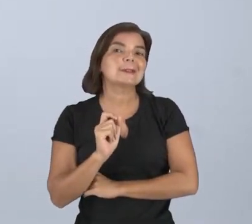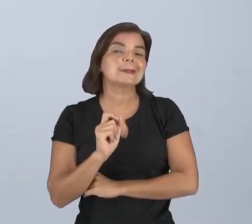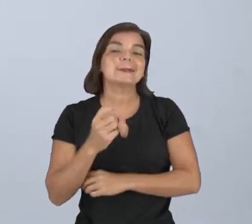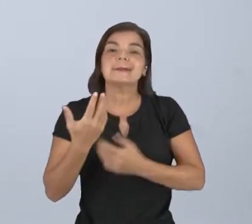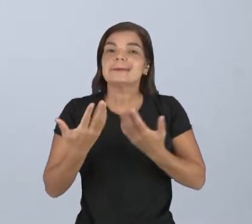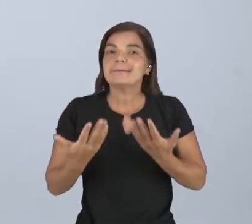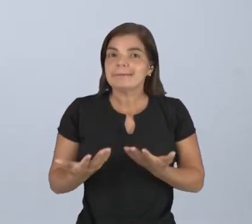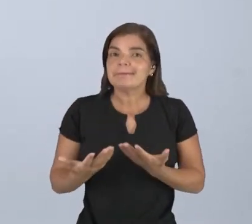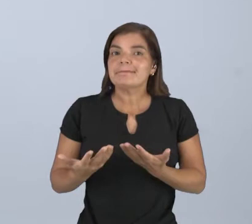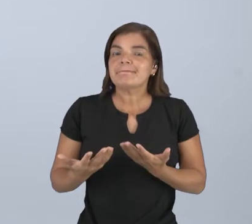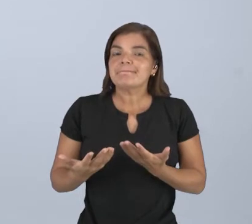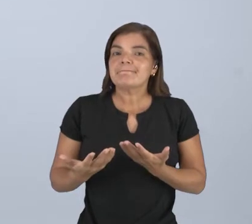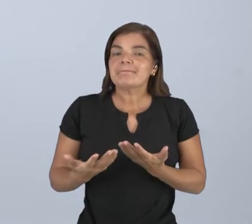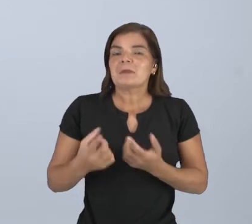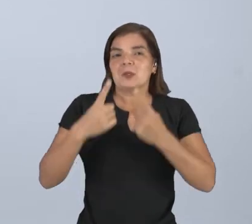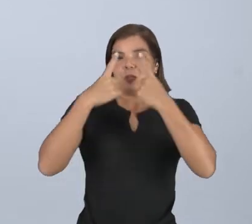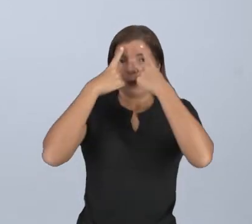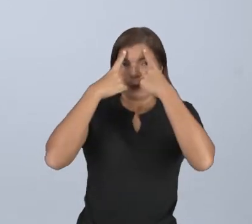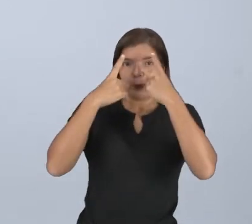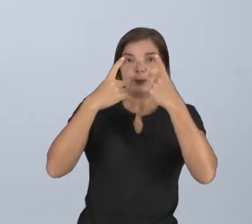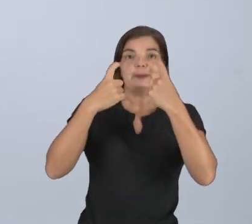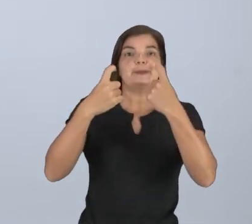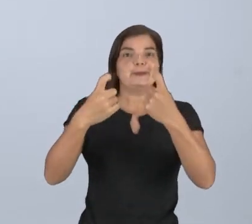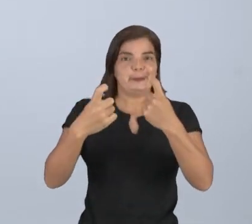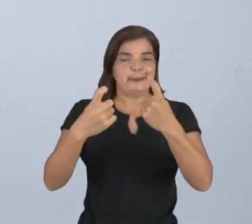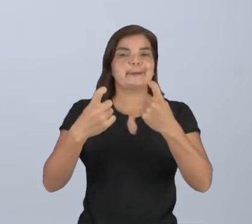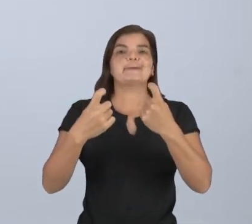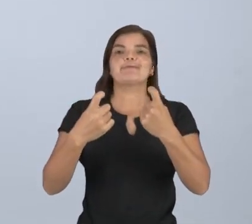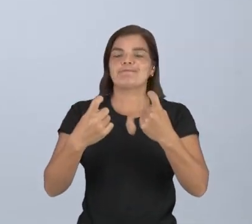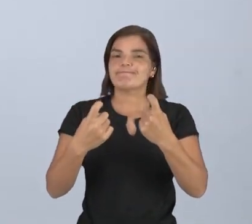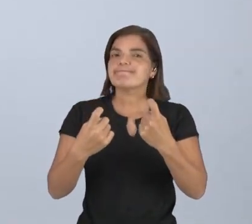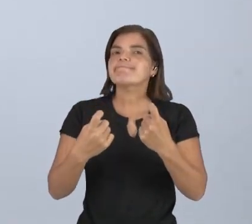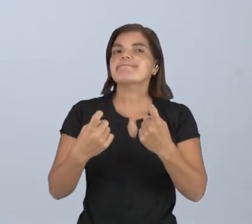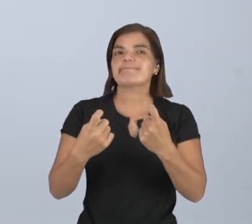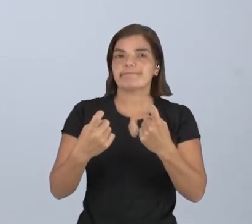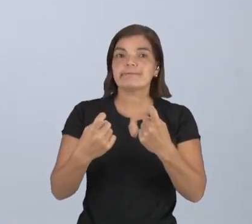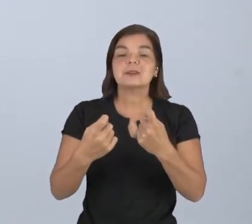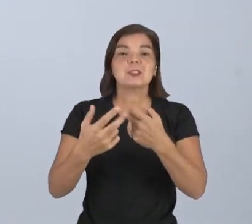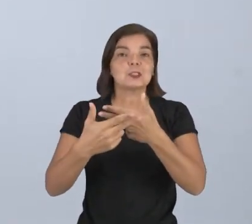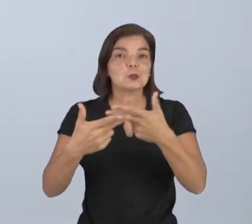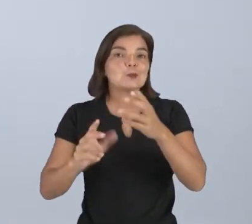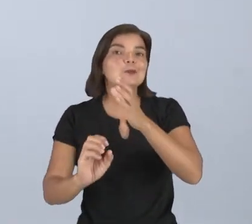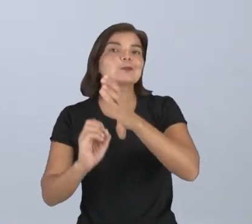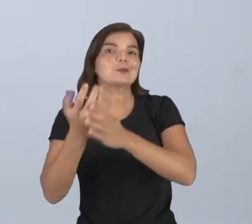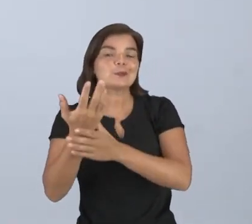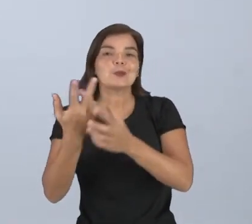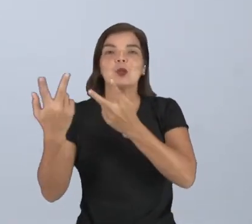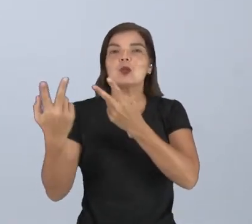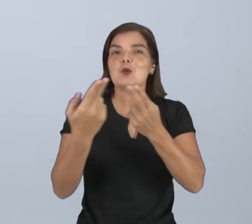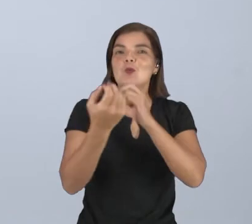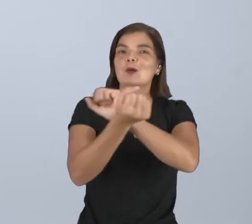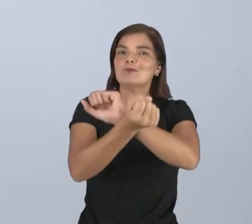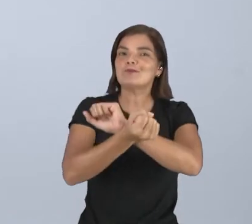ela é considerada, então, um dos mais violentos casos, né, um dos mais violentos episódios, assim como a